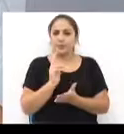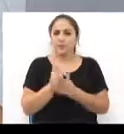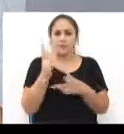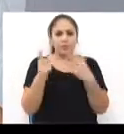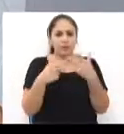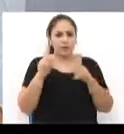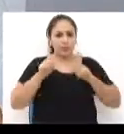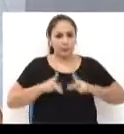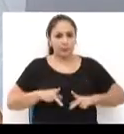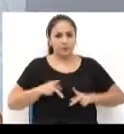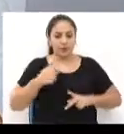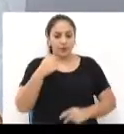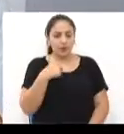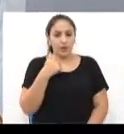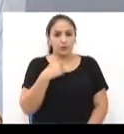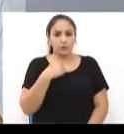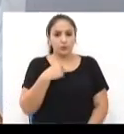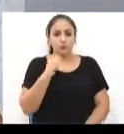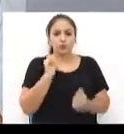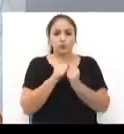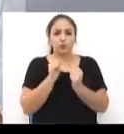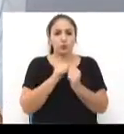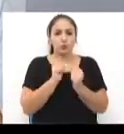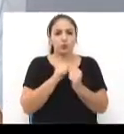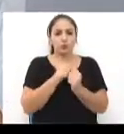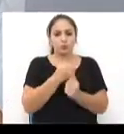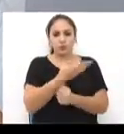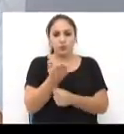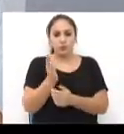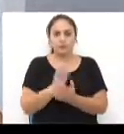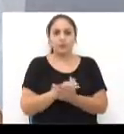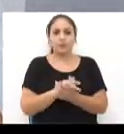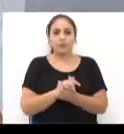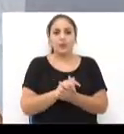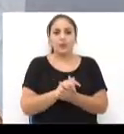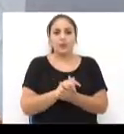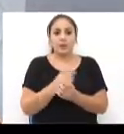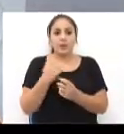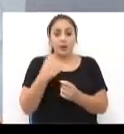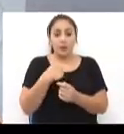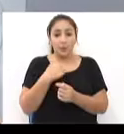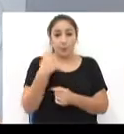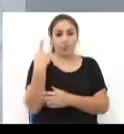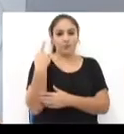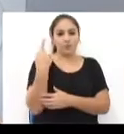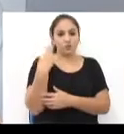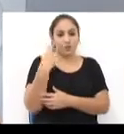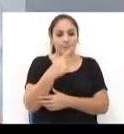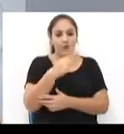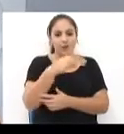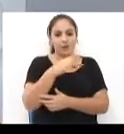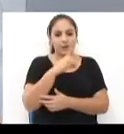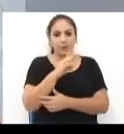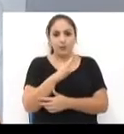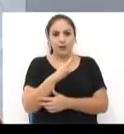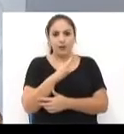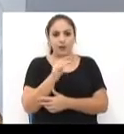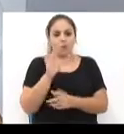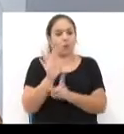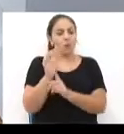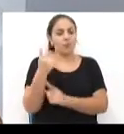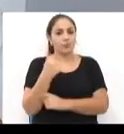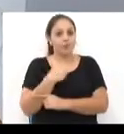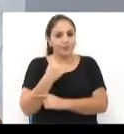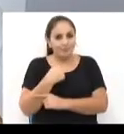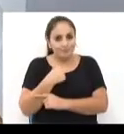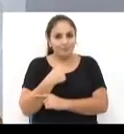disse para as pessoas que sou junto com eles, do funcionário público, fui retalhado do meu partido, porque eu era PMDB, tive que sair do PMDB, porque o PMDB